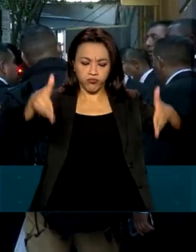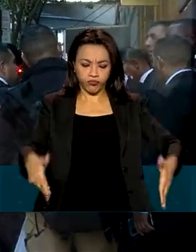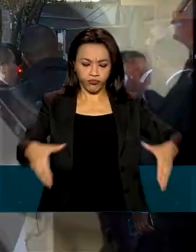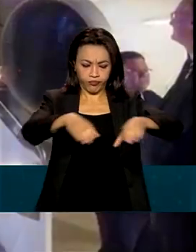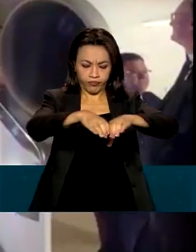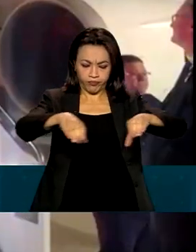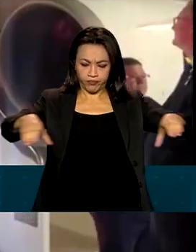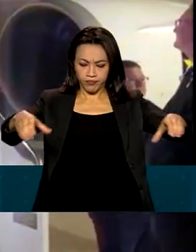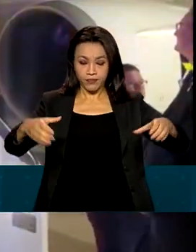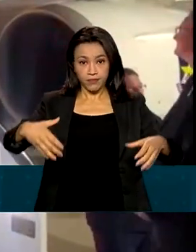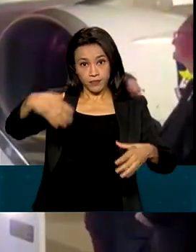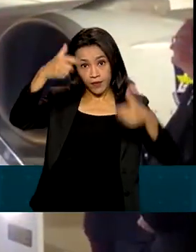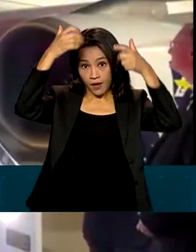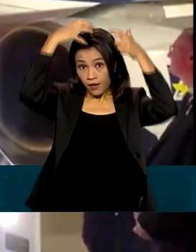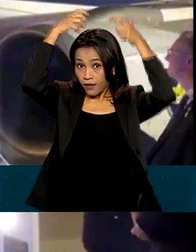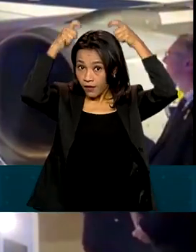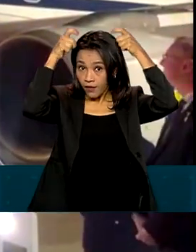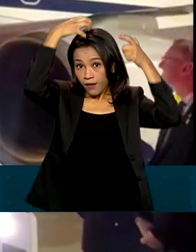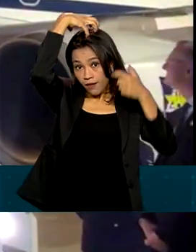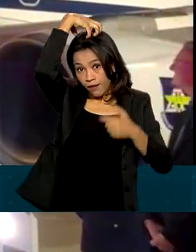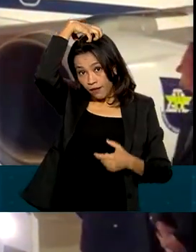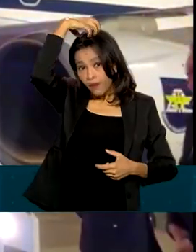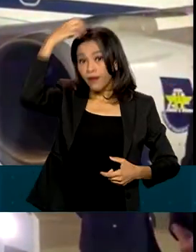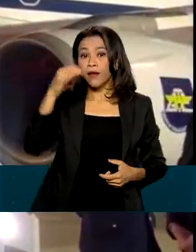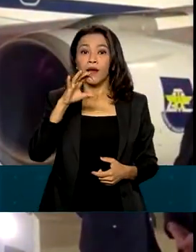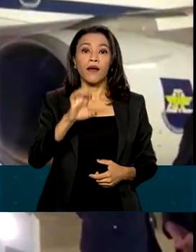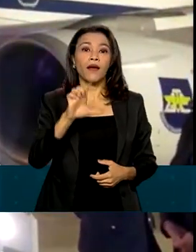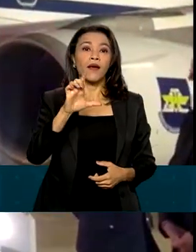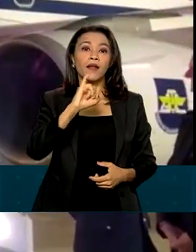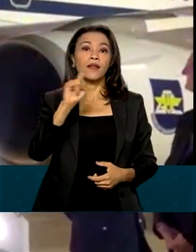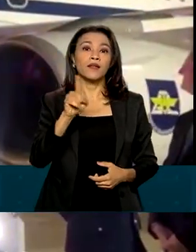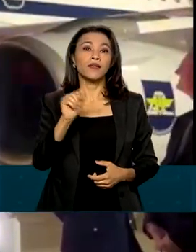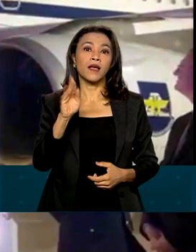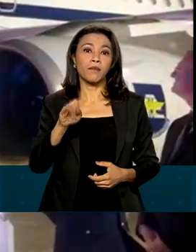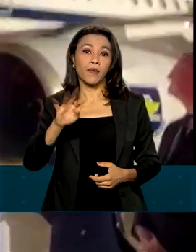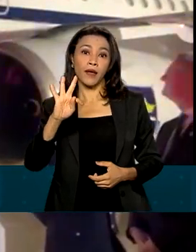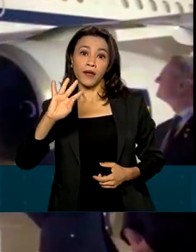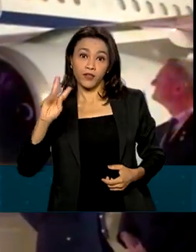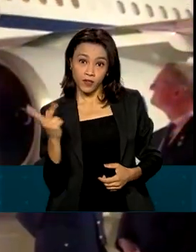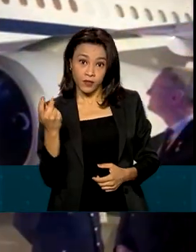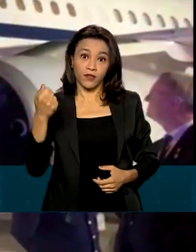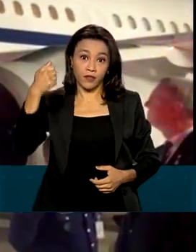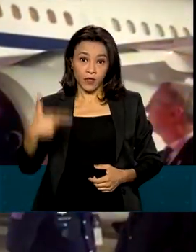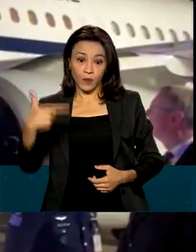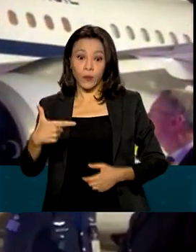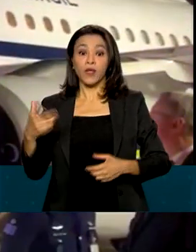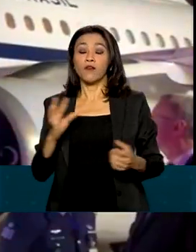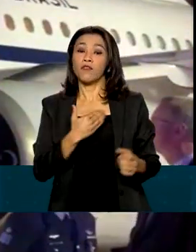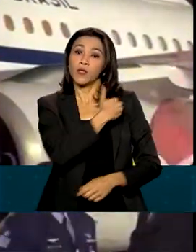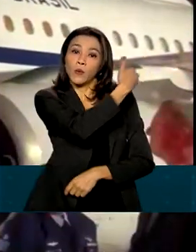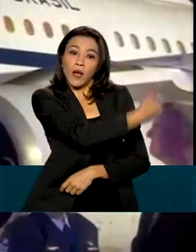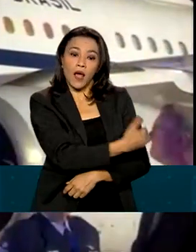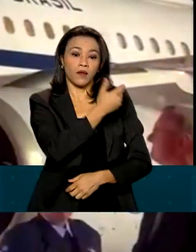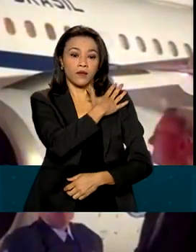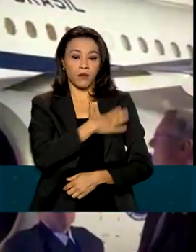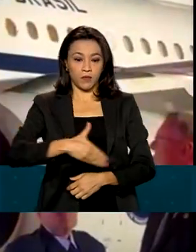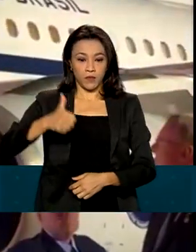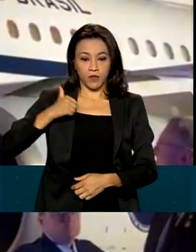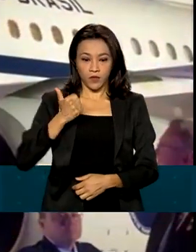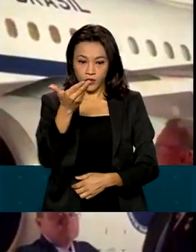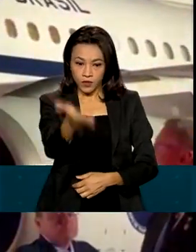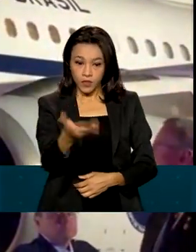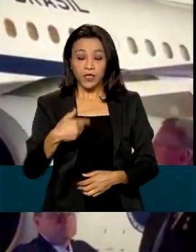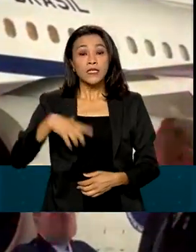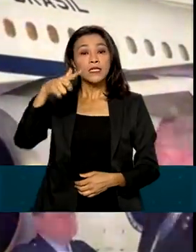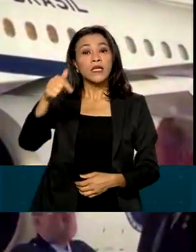Elizabeth II. O presidente chegou aqui a Nova York acompanhado da primeira-dama Michelle Bolsonaro às 7h30 da noite